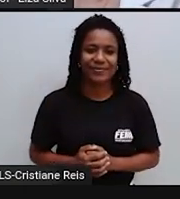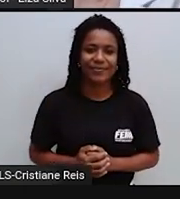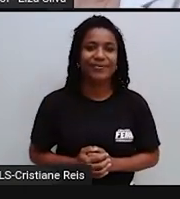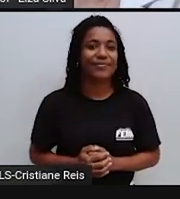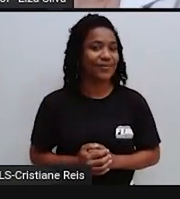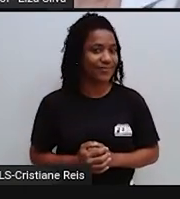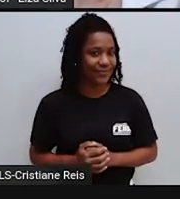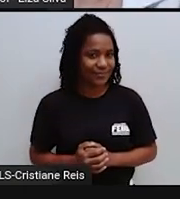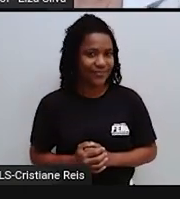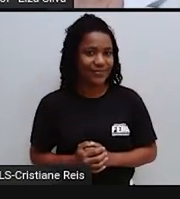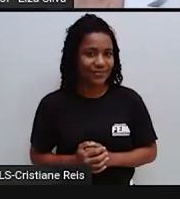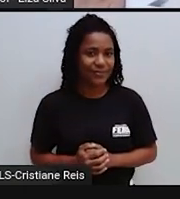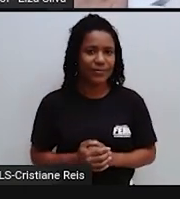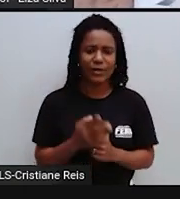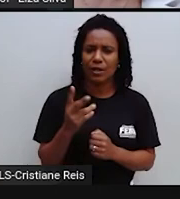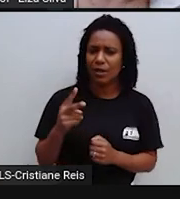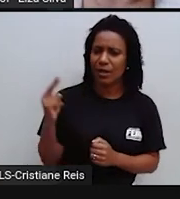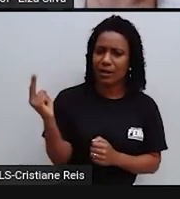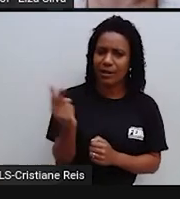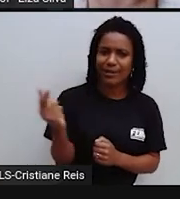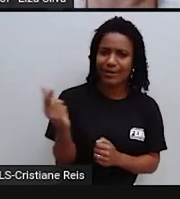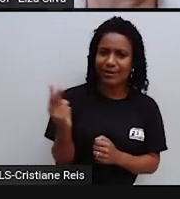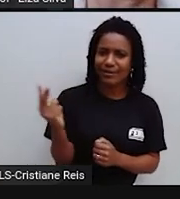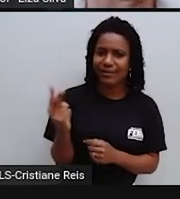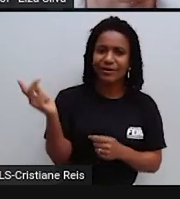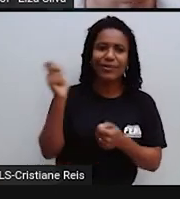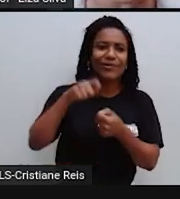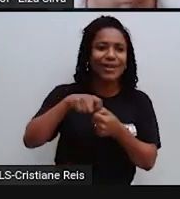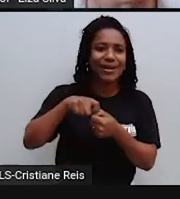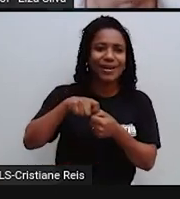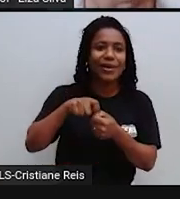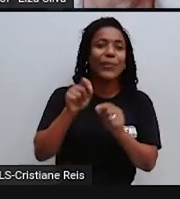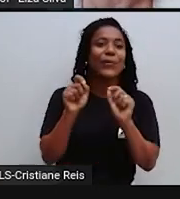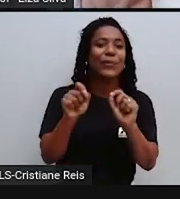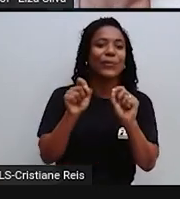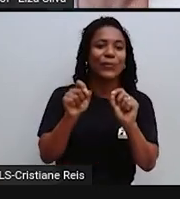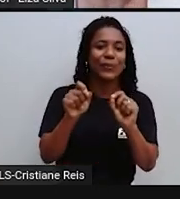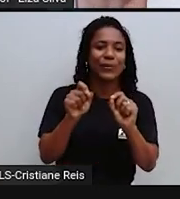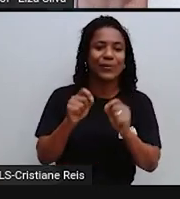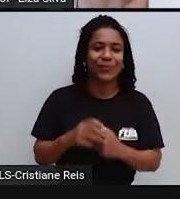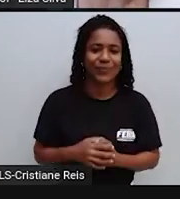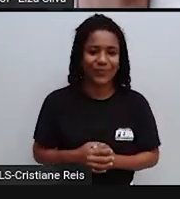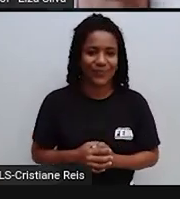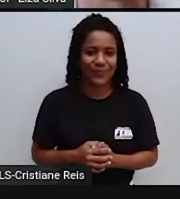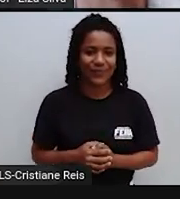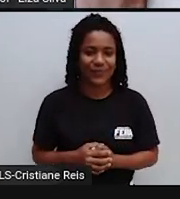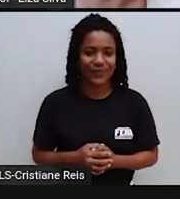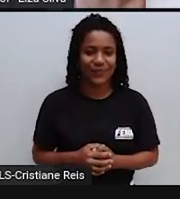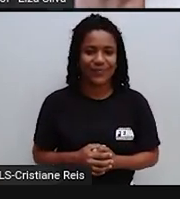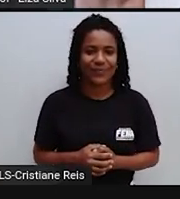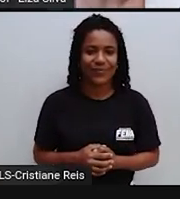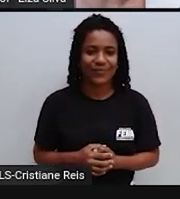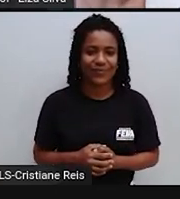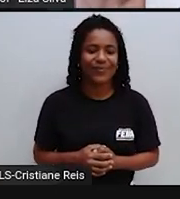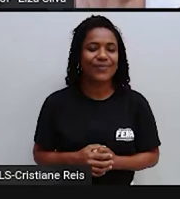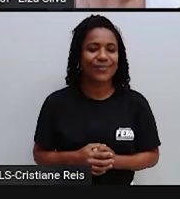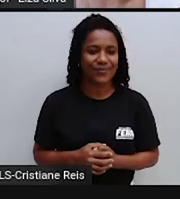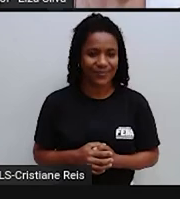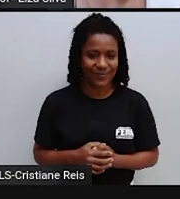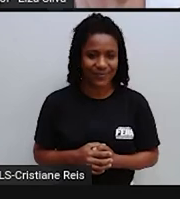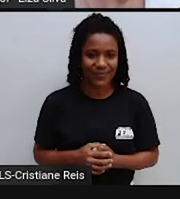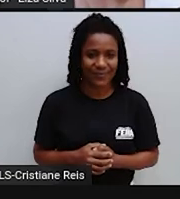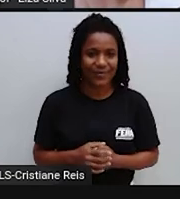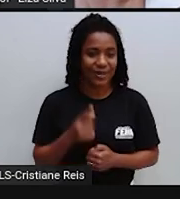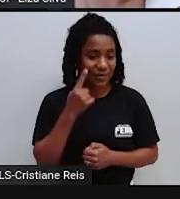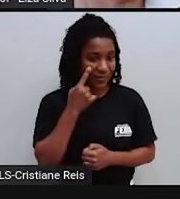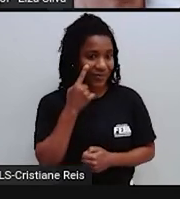What are they doing? O que é que eles estão fazendo? Então, vamos lá. They are, olha o verbo to be, dance.